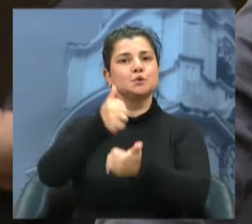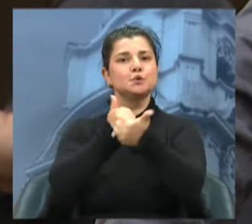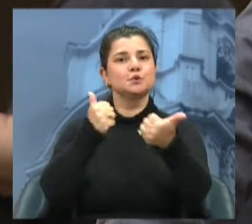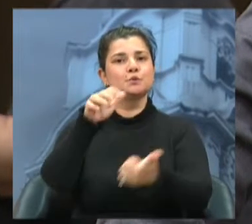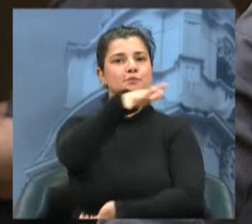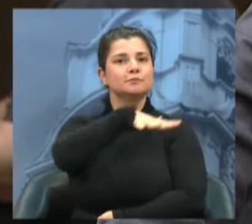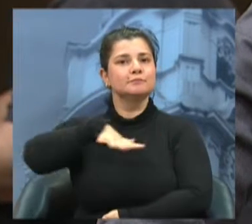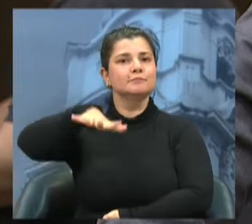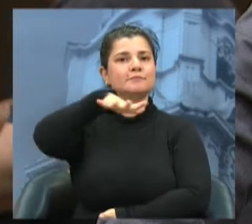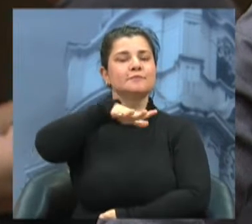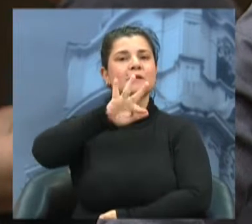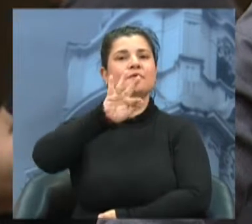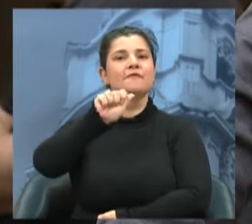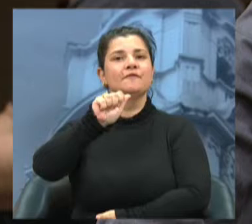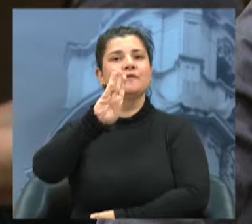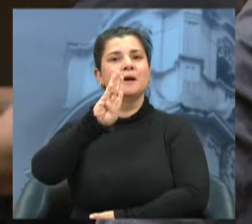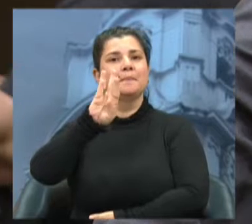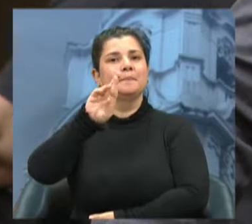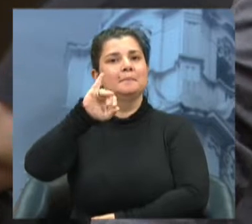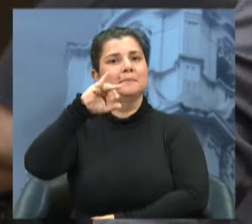diretor-geral, Fabrício.